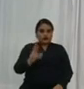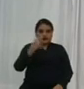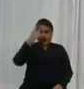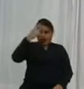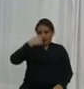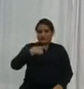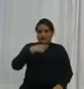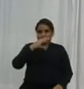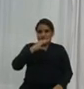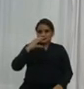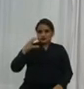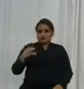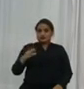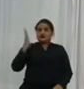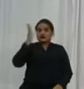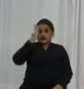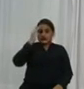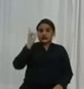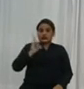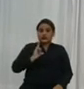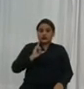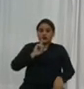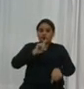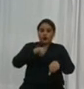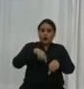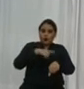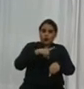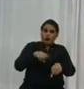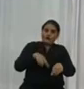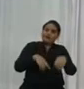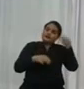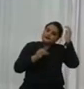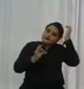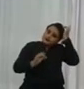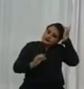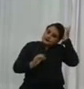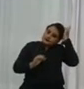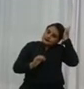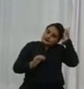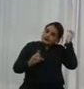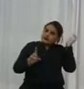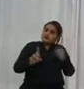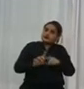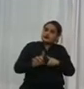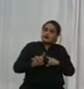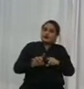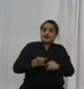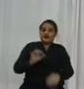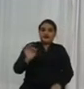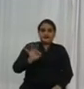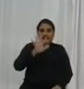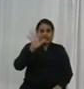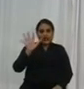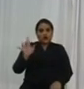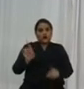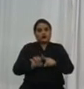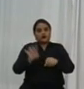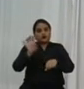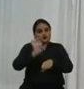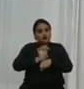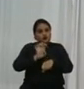existe o honorário de sucumbência. Nós, tanto na Receita do Estado quanto na Receita Federal, a partir do momento que a